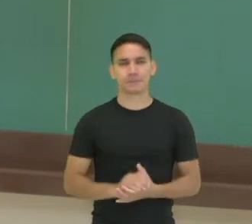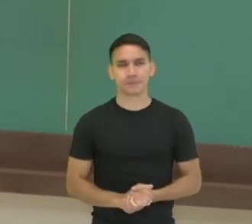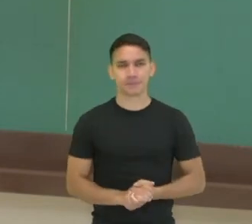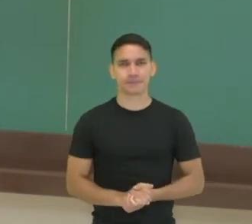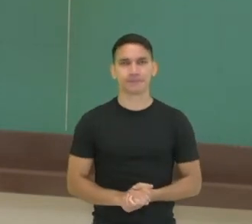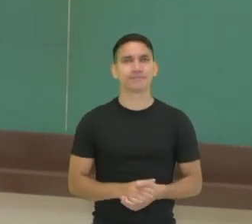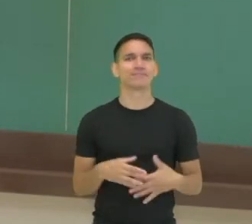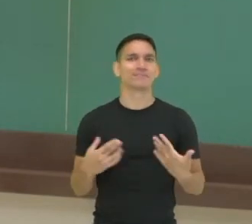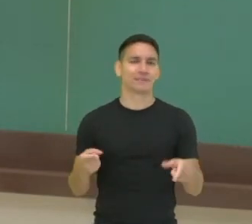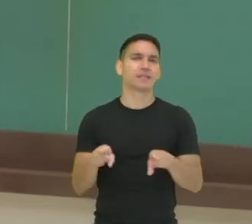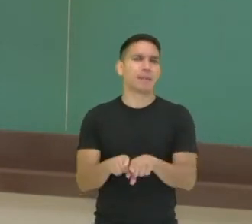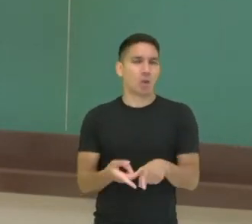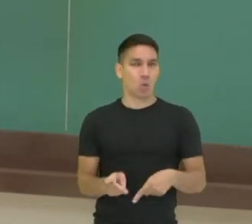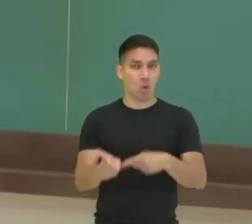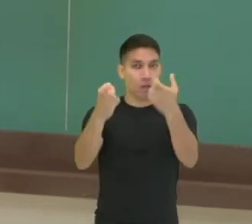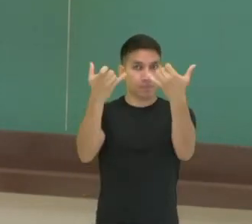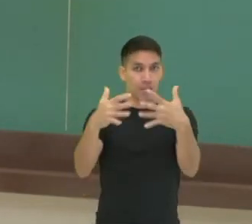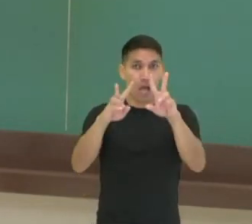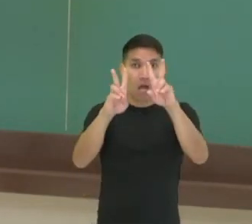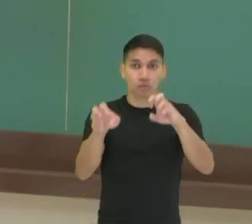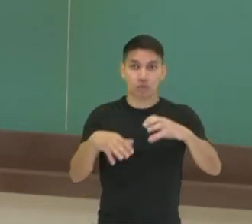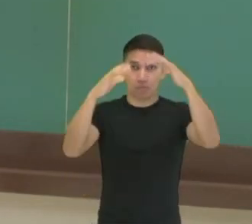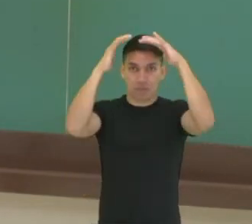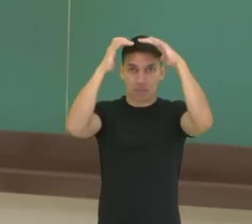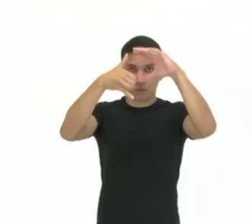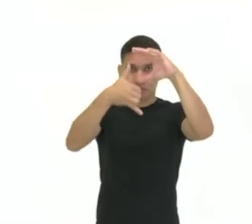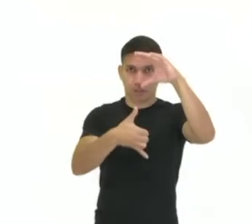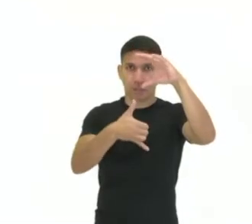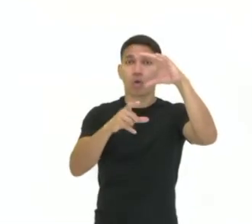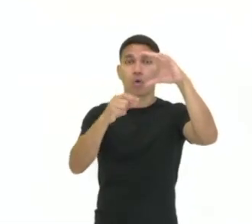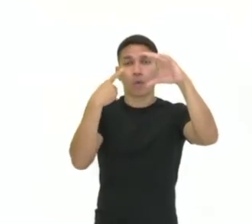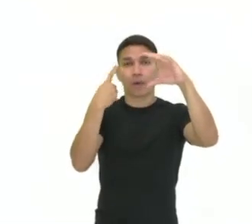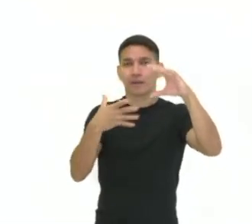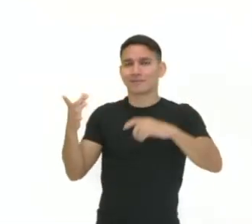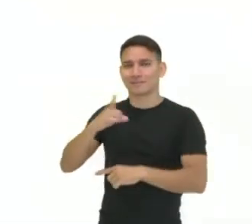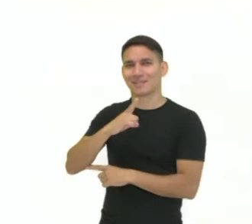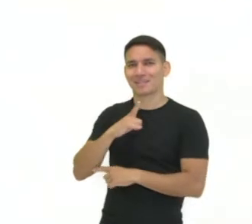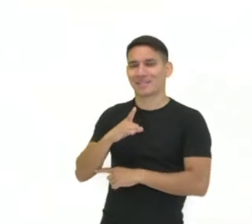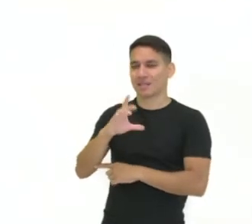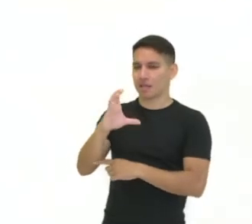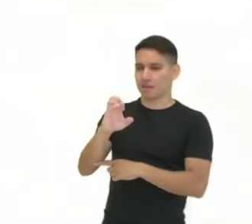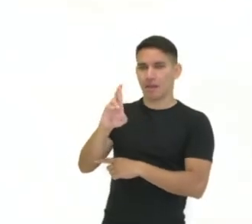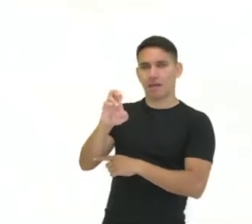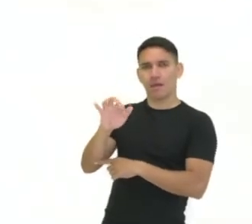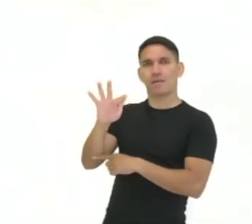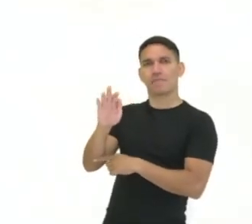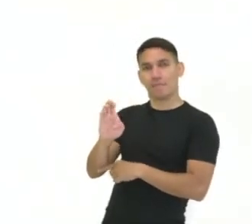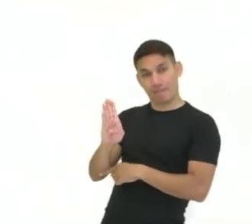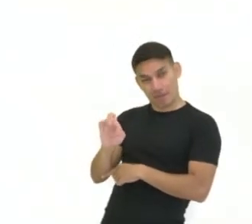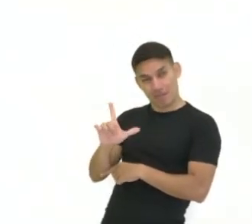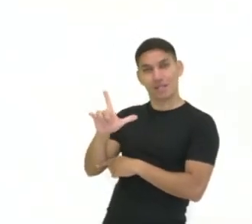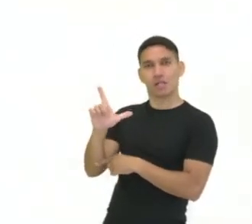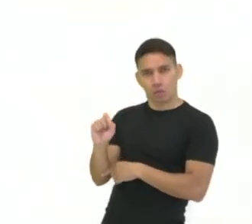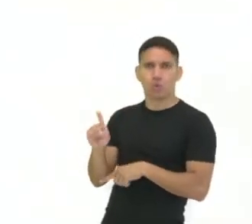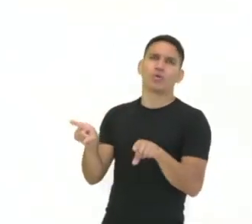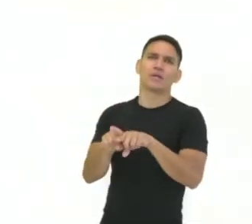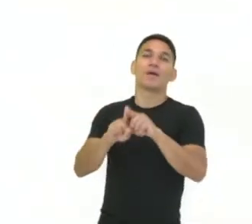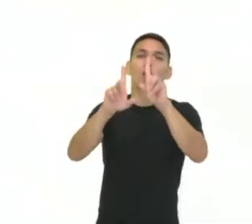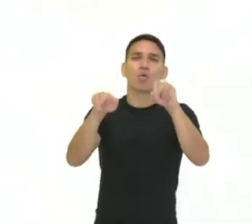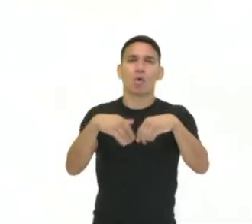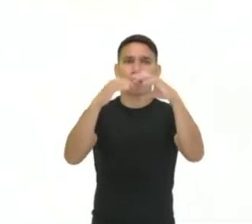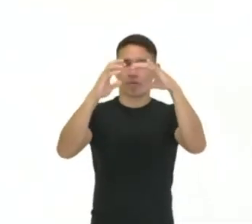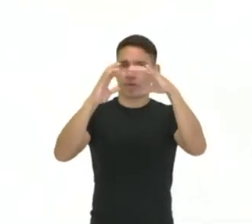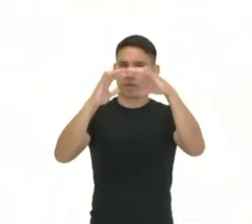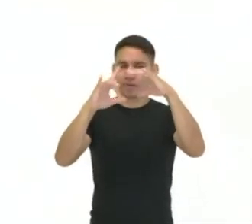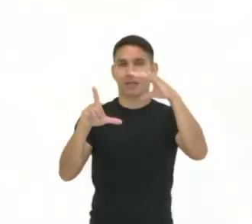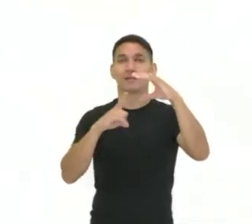E aí a gente vai continuar falando do sistema nervoso central, que nós temos o cerebelo. Assim como o cérebro, ele também apresenta